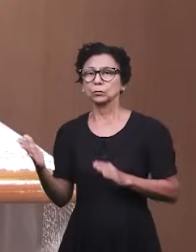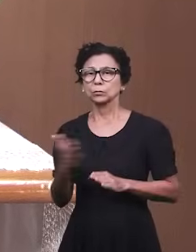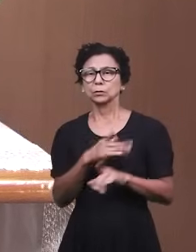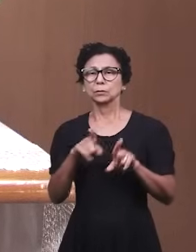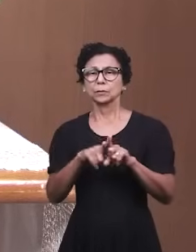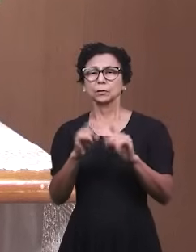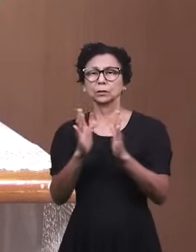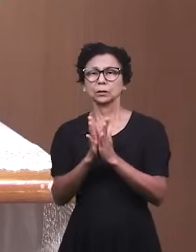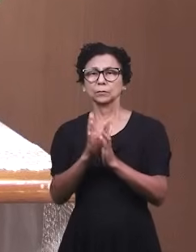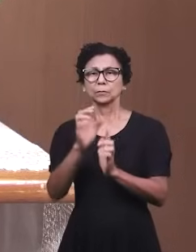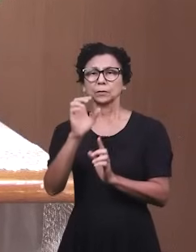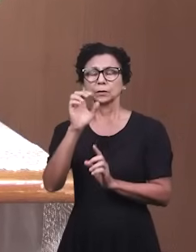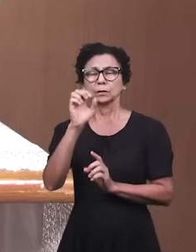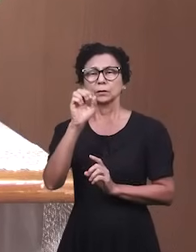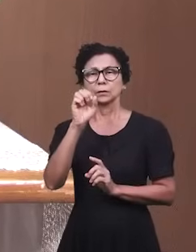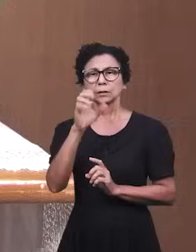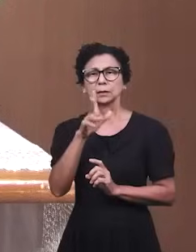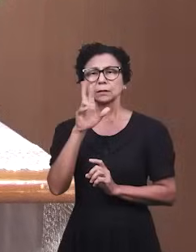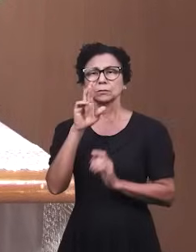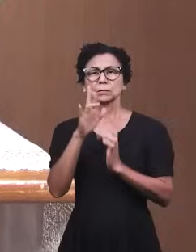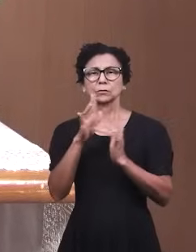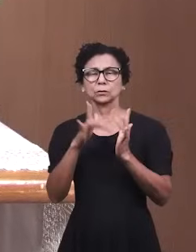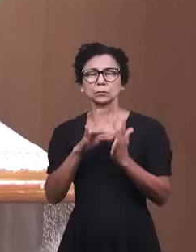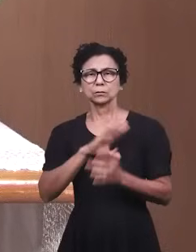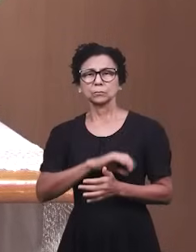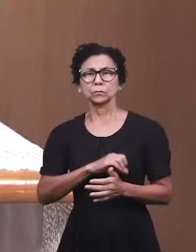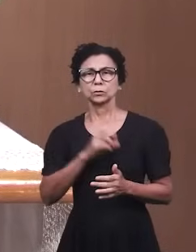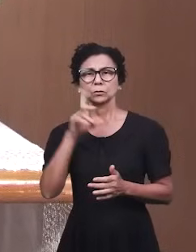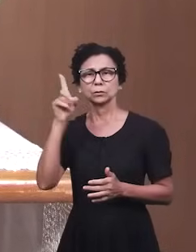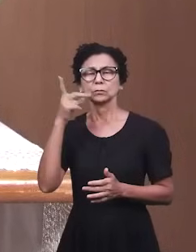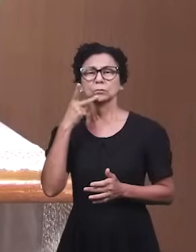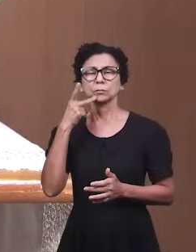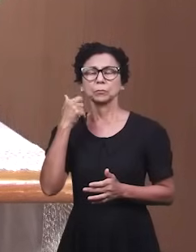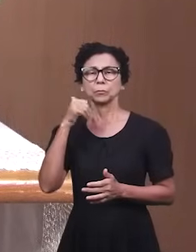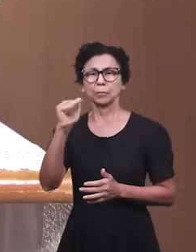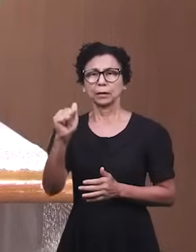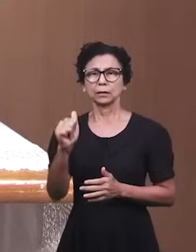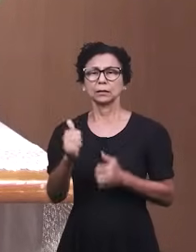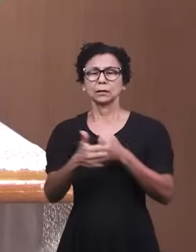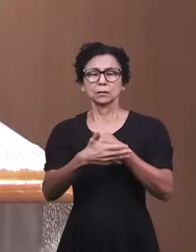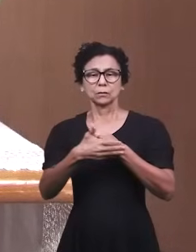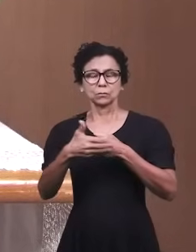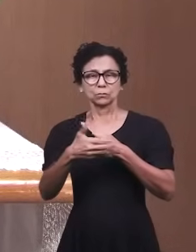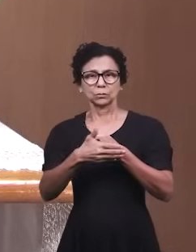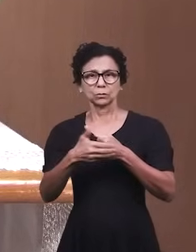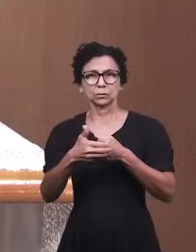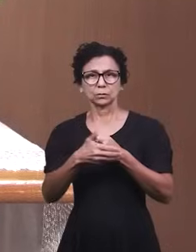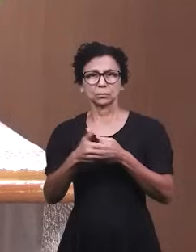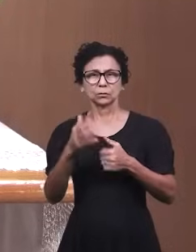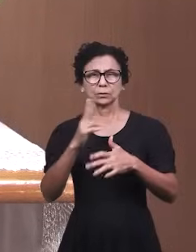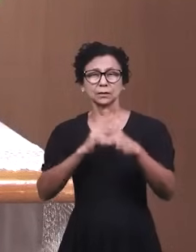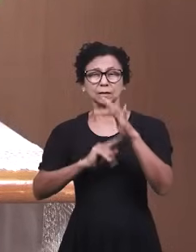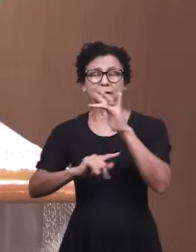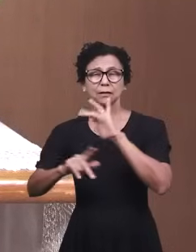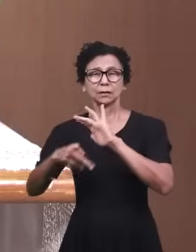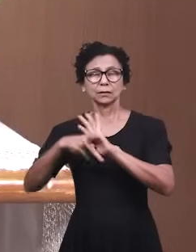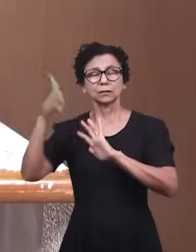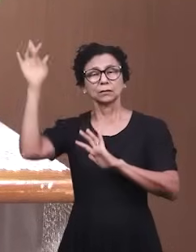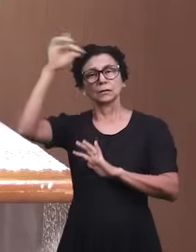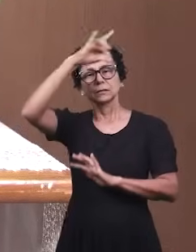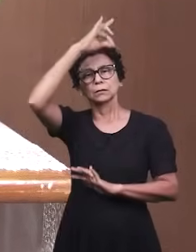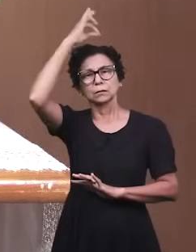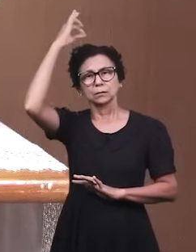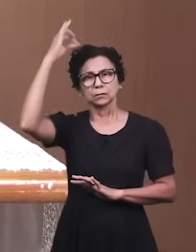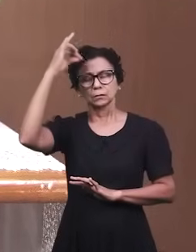Senhor Jesus, o grande amor de Deus, nosso Pai, e as doces, santas, eternas consolações do